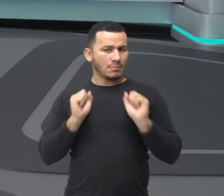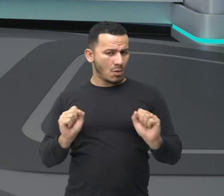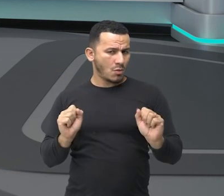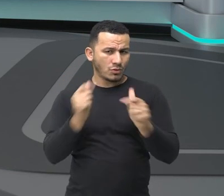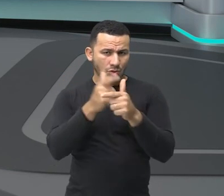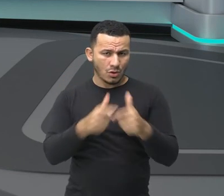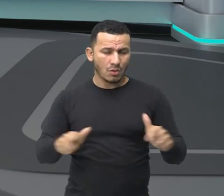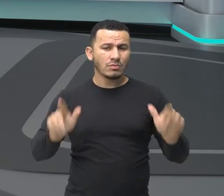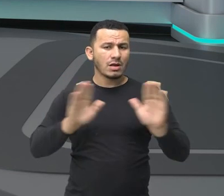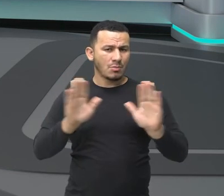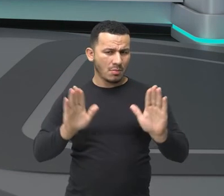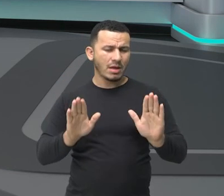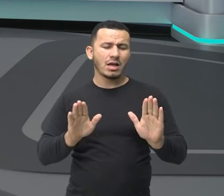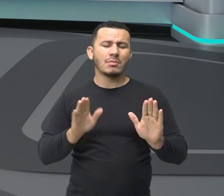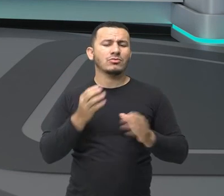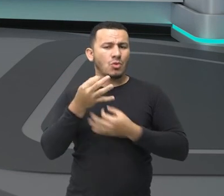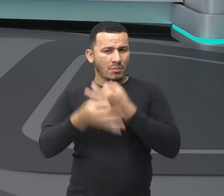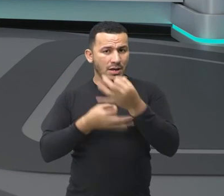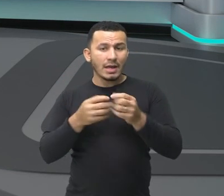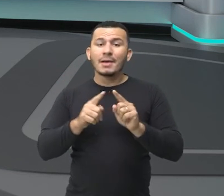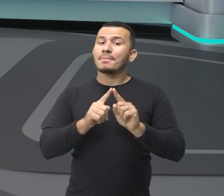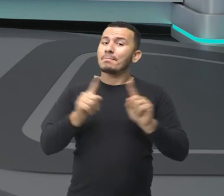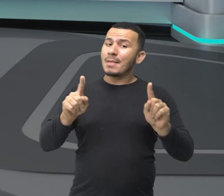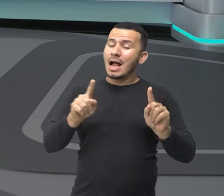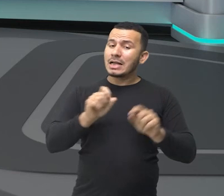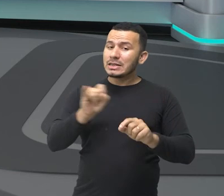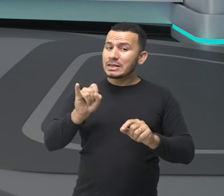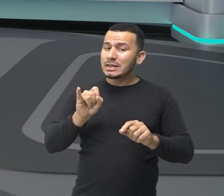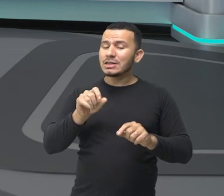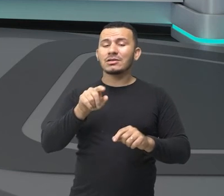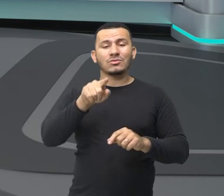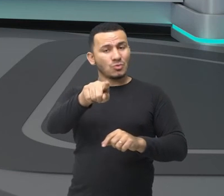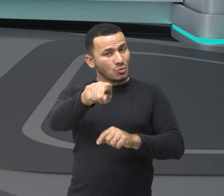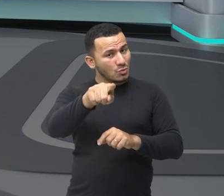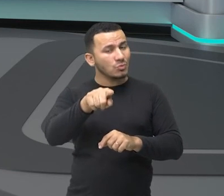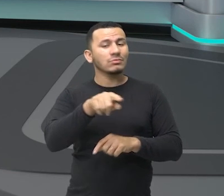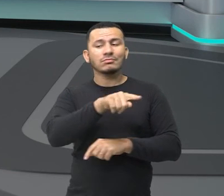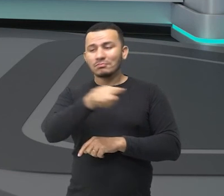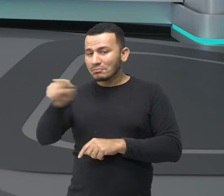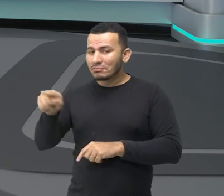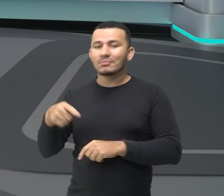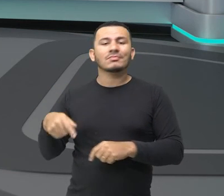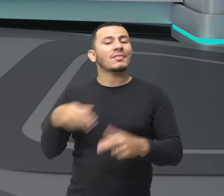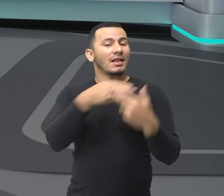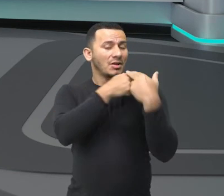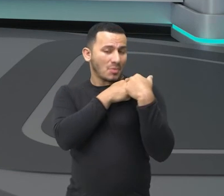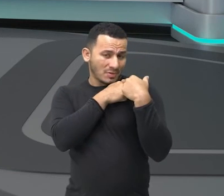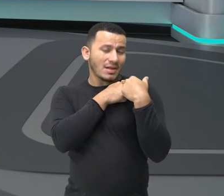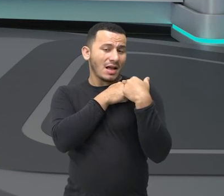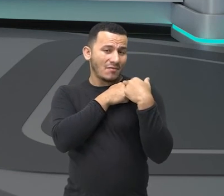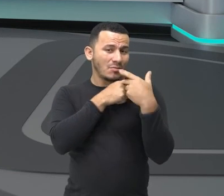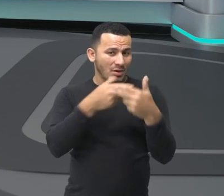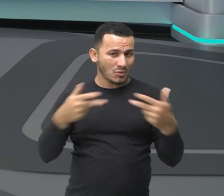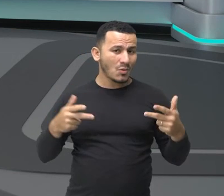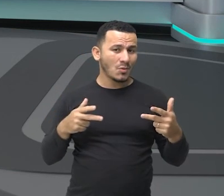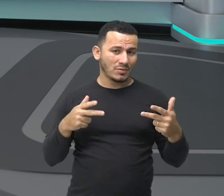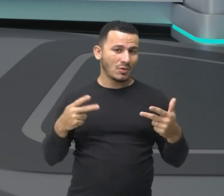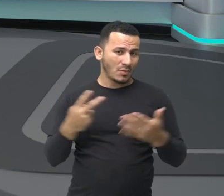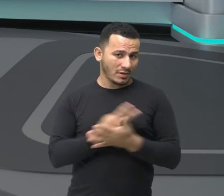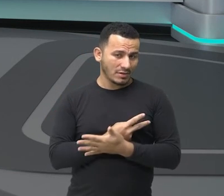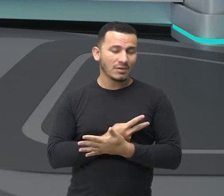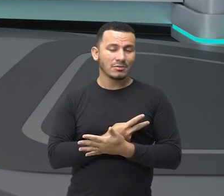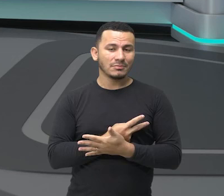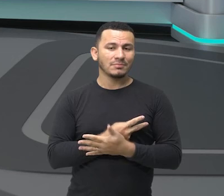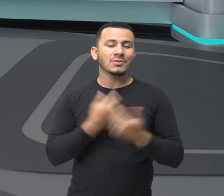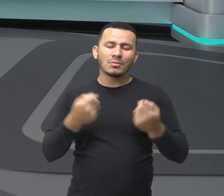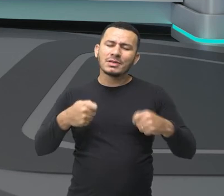Sobre a questão da emissão de opinião, mas sabendo que você é responsável por isso, tá bom?